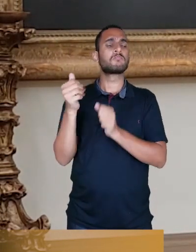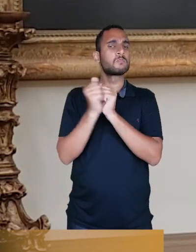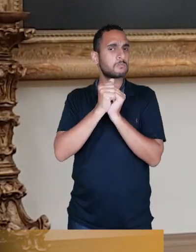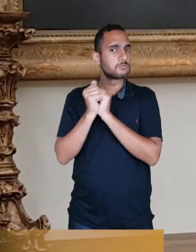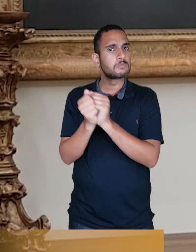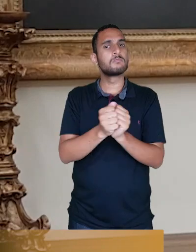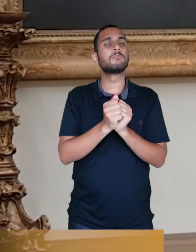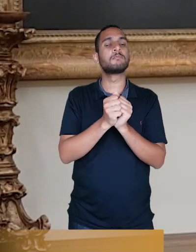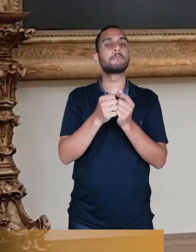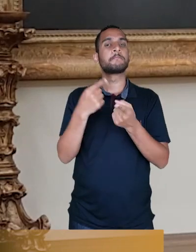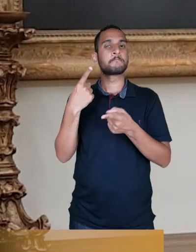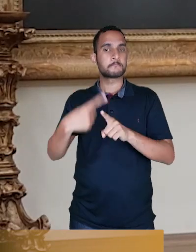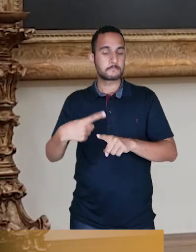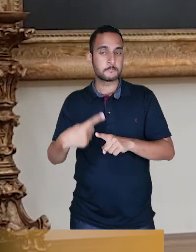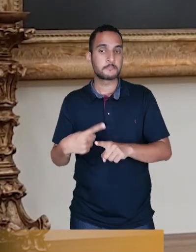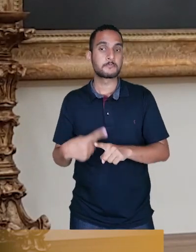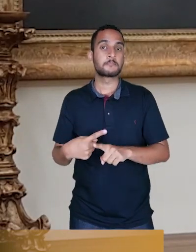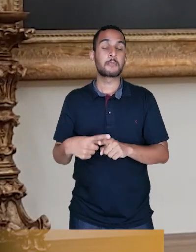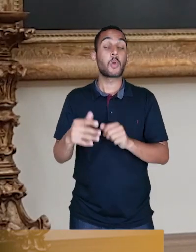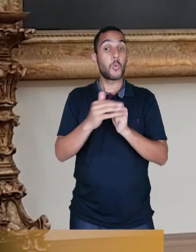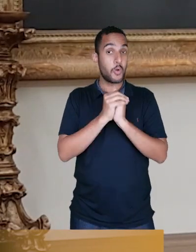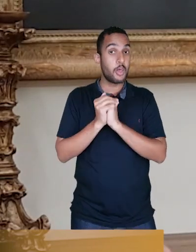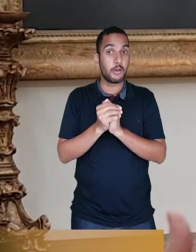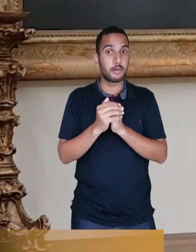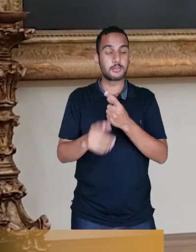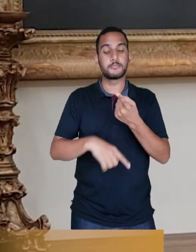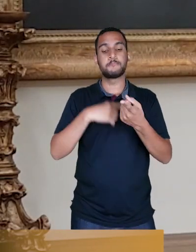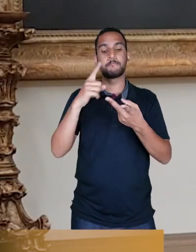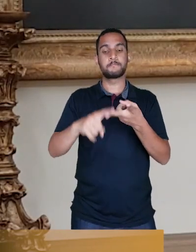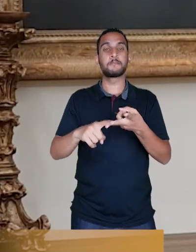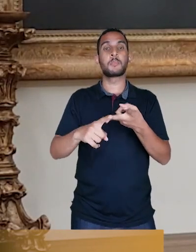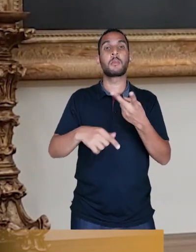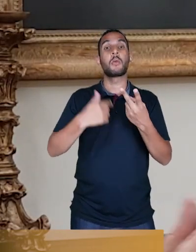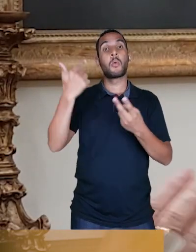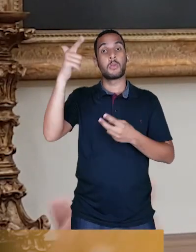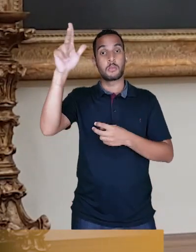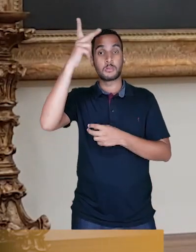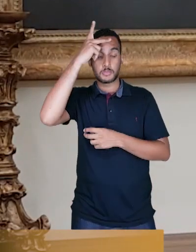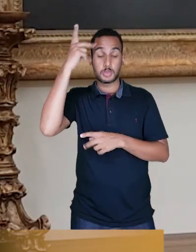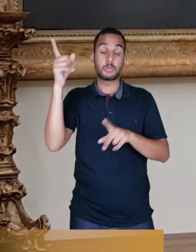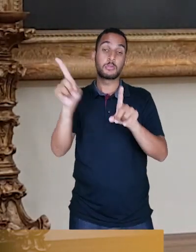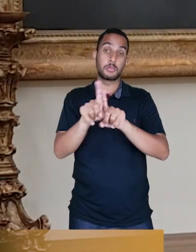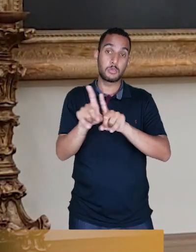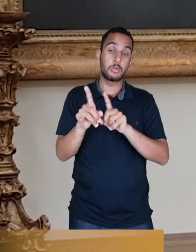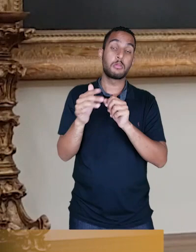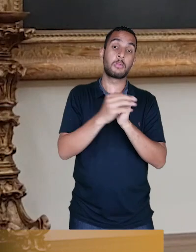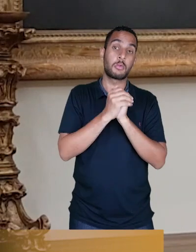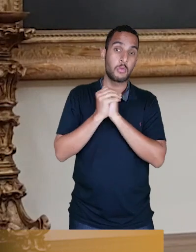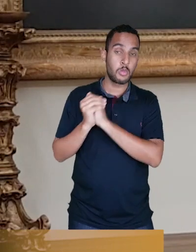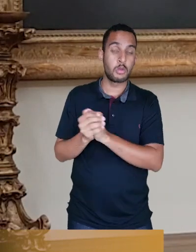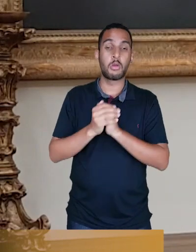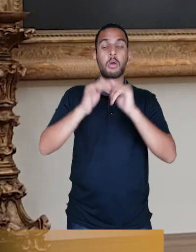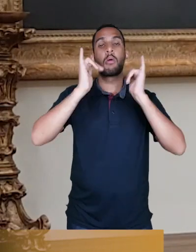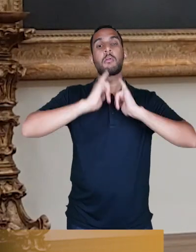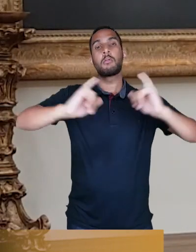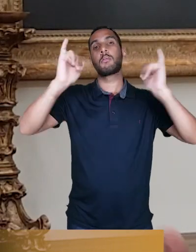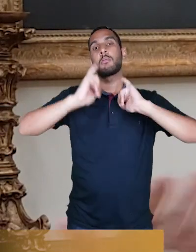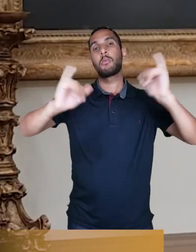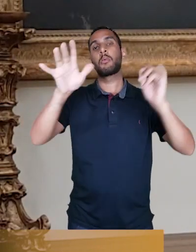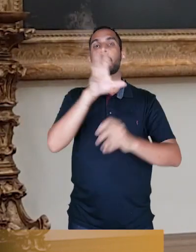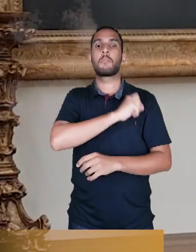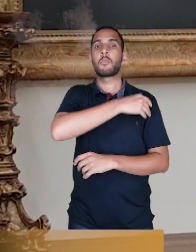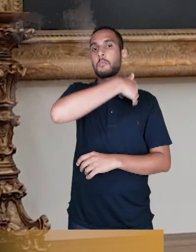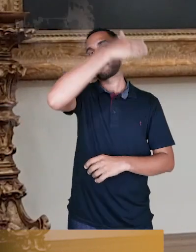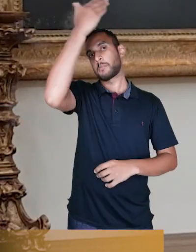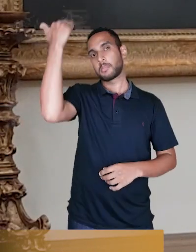nesse meio porque além de você rezar você leva outras pessoas também a rezarem ea